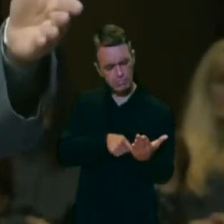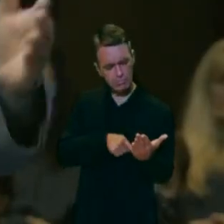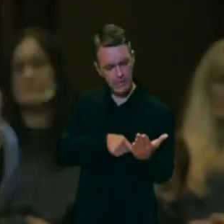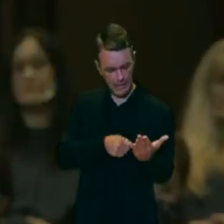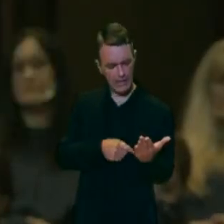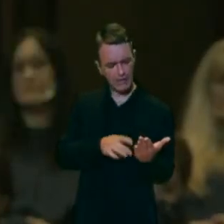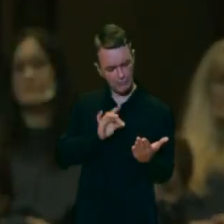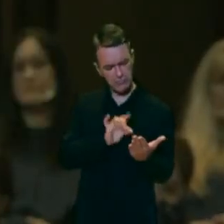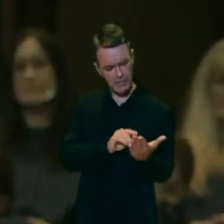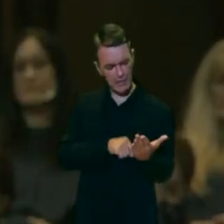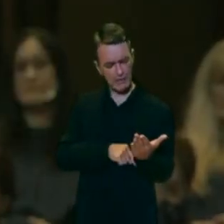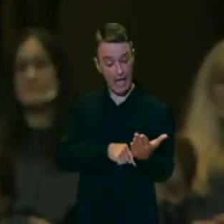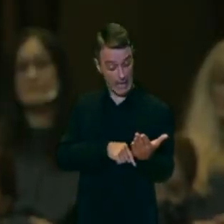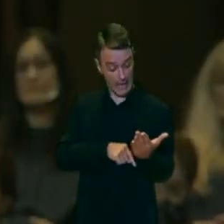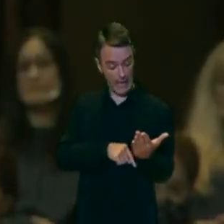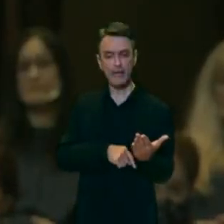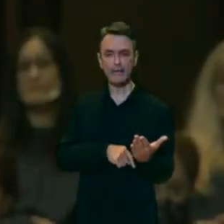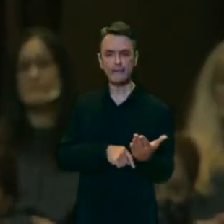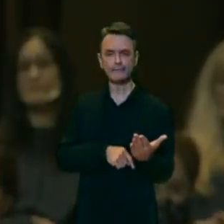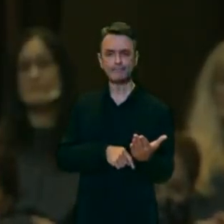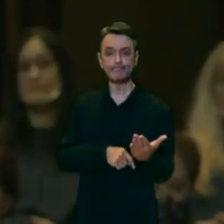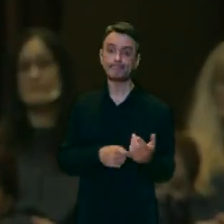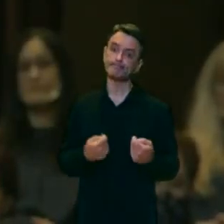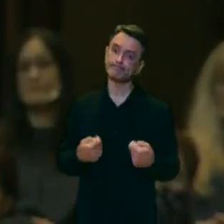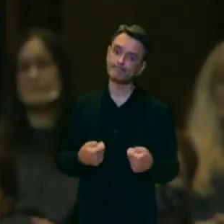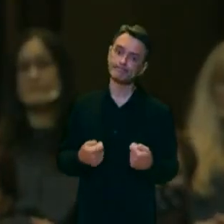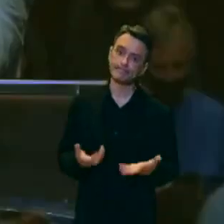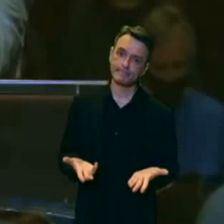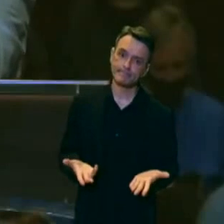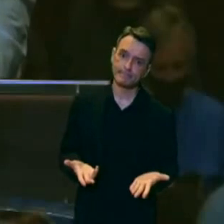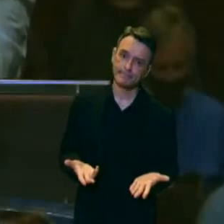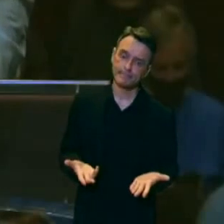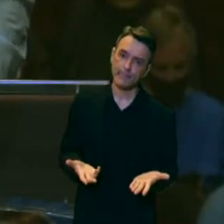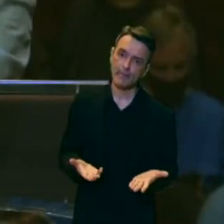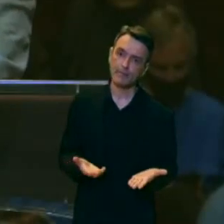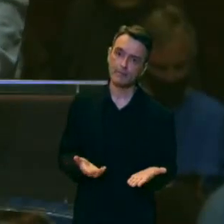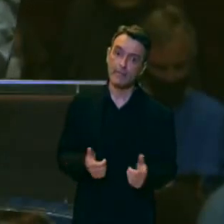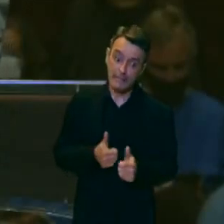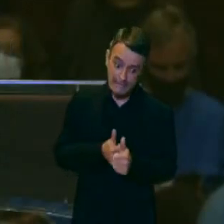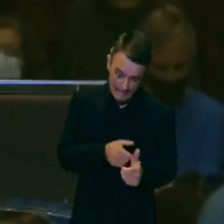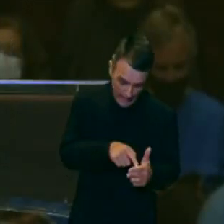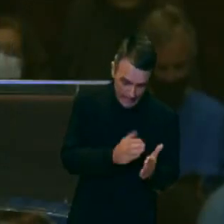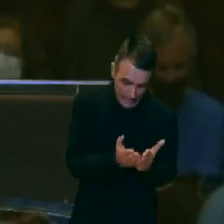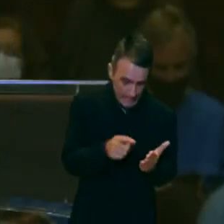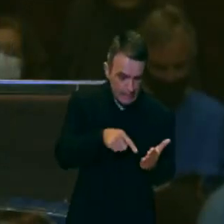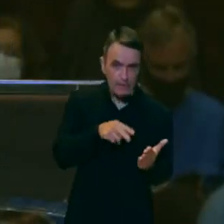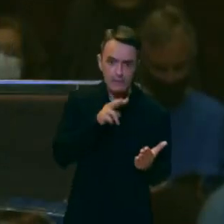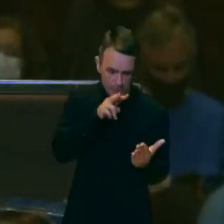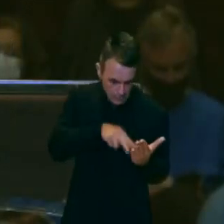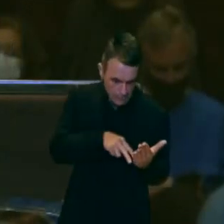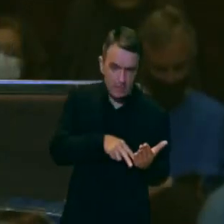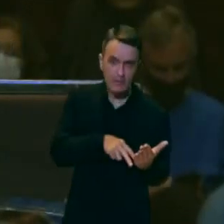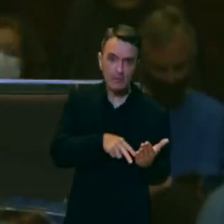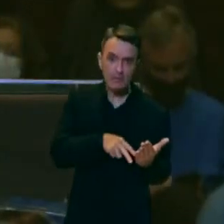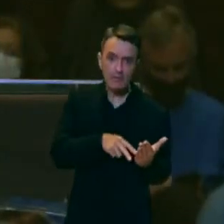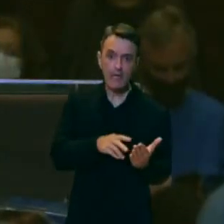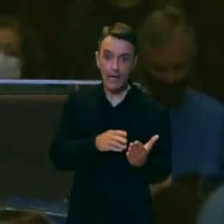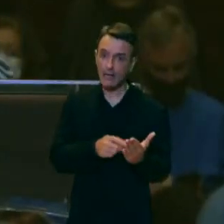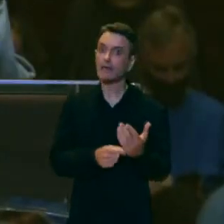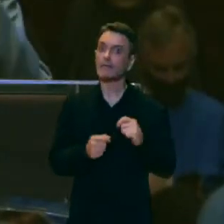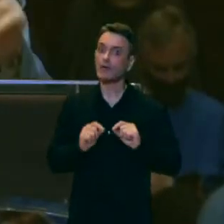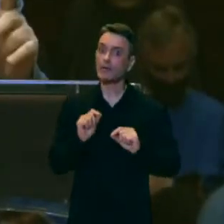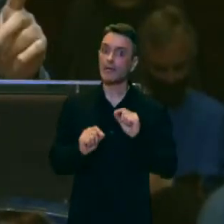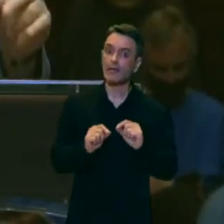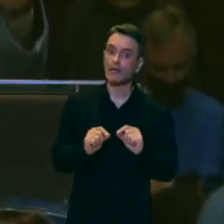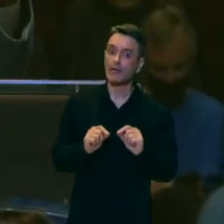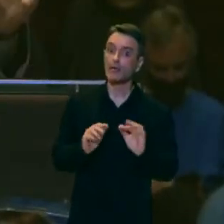isso que está aqui na Bíblia? É. Então segue a palavra de Deus, porque a Bíblia diz que nos tempos do fim